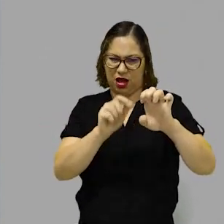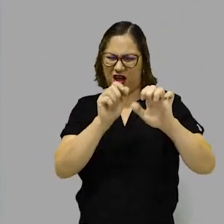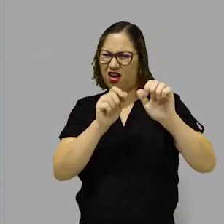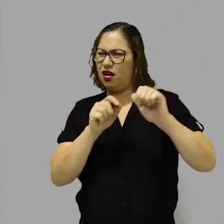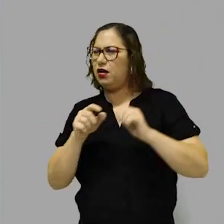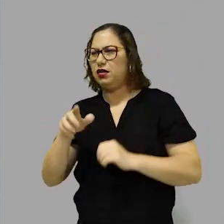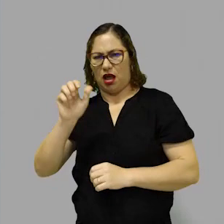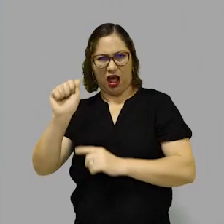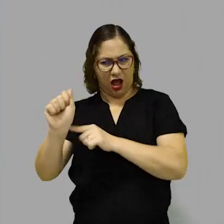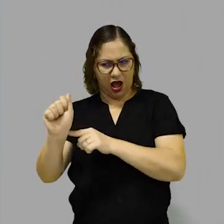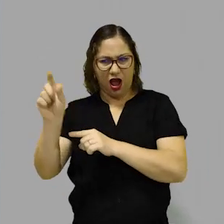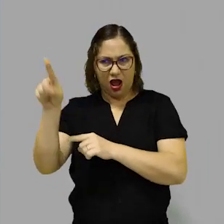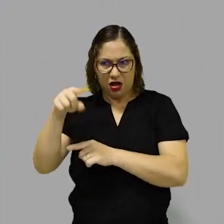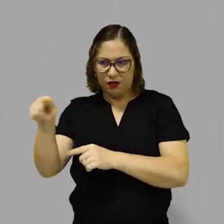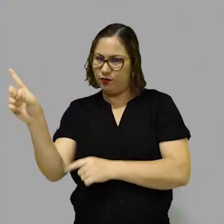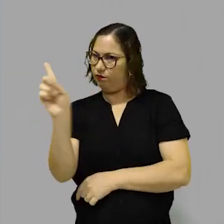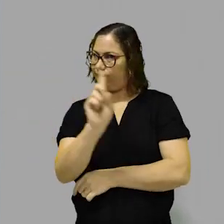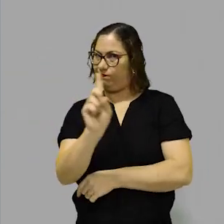é a letra A.